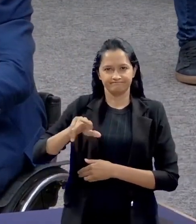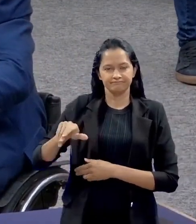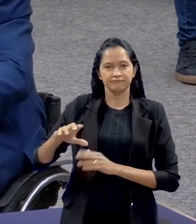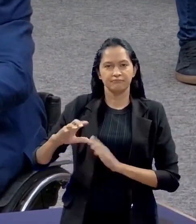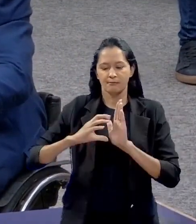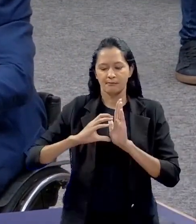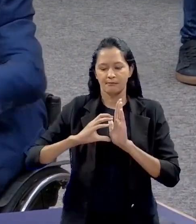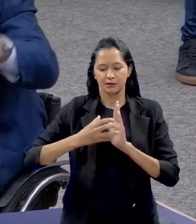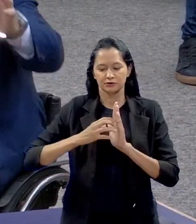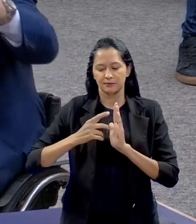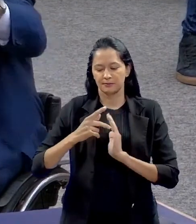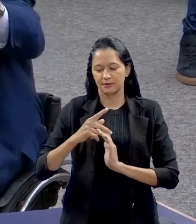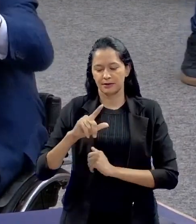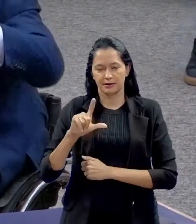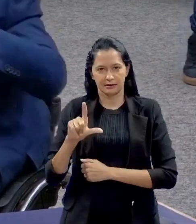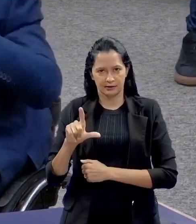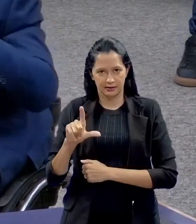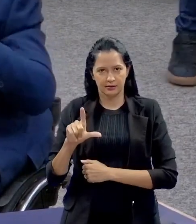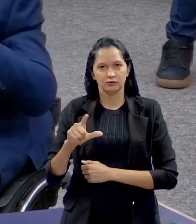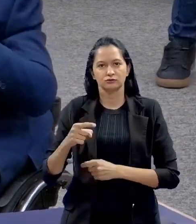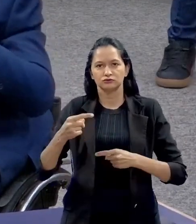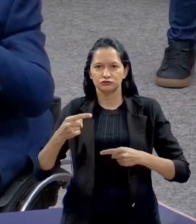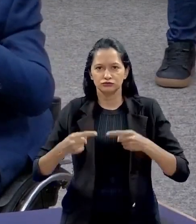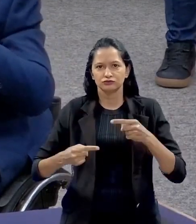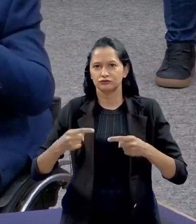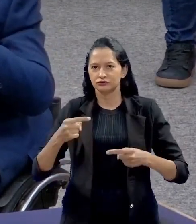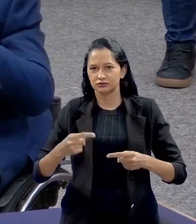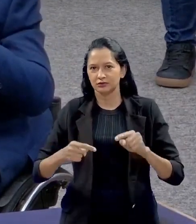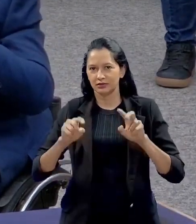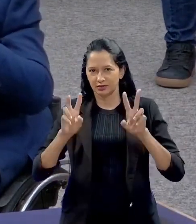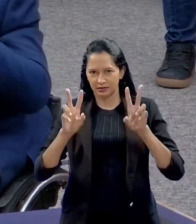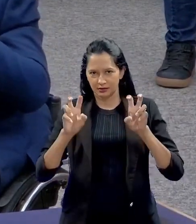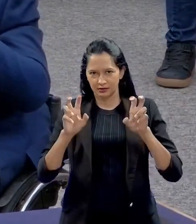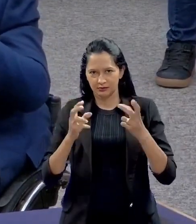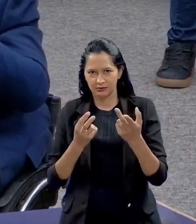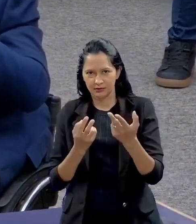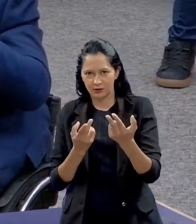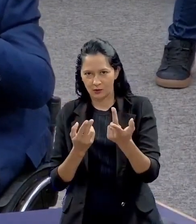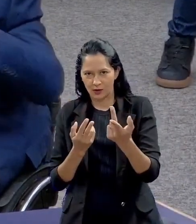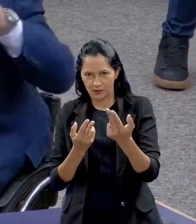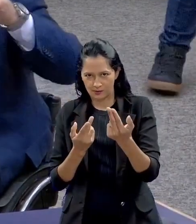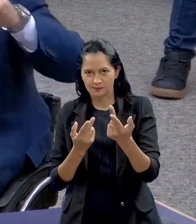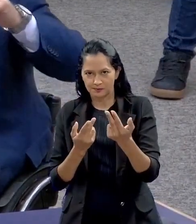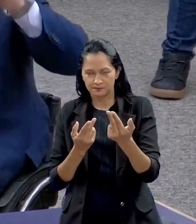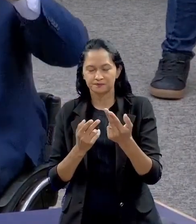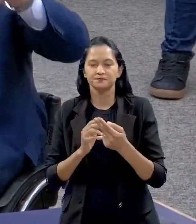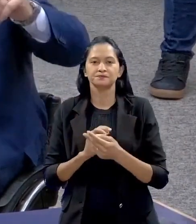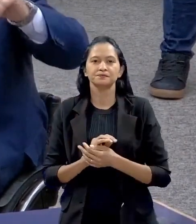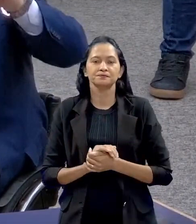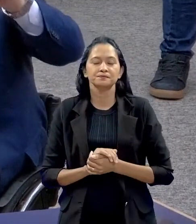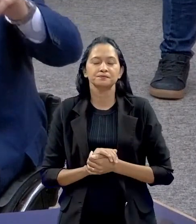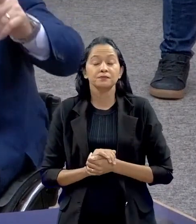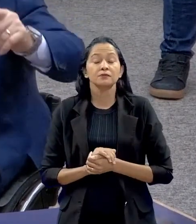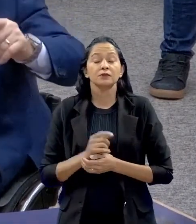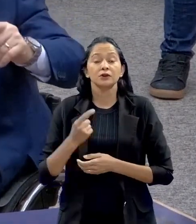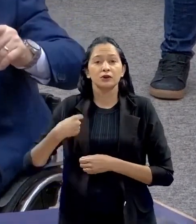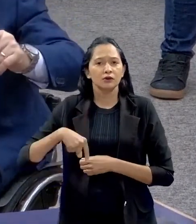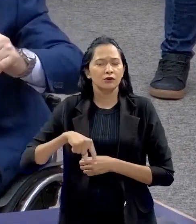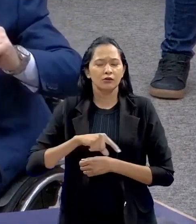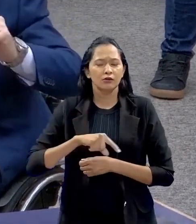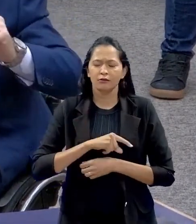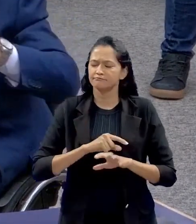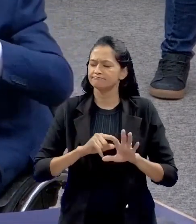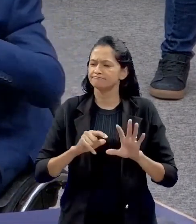encampando discussões como essa que o senhor levantou aqui no plenário, para que nós não